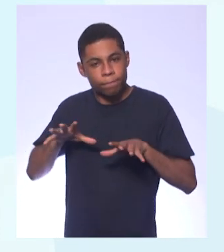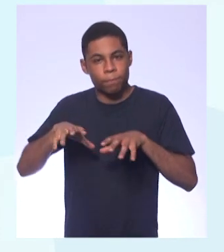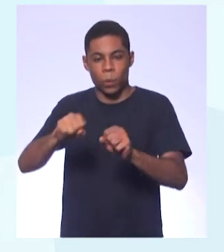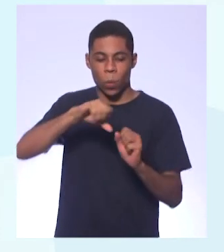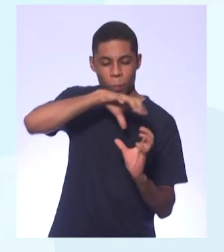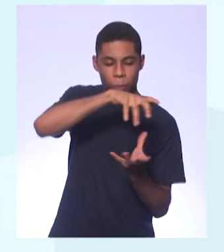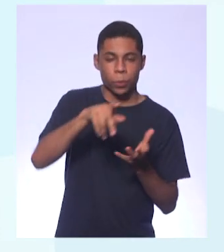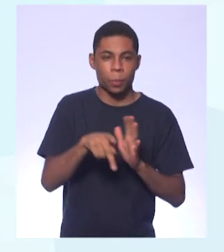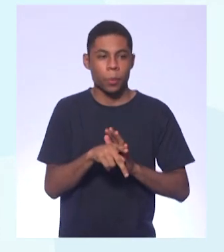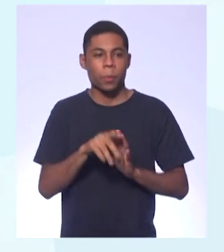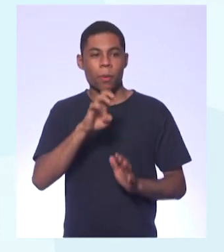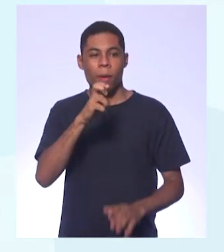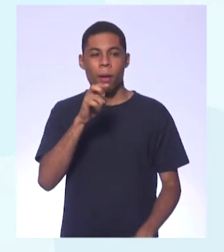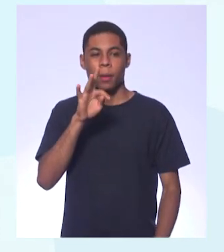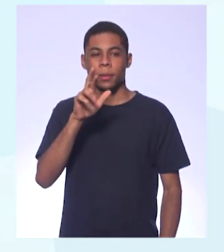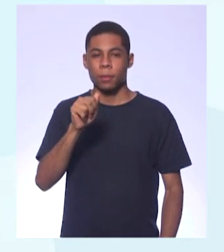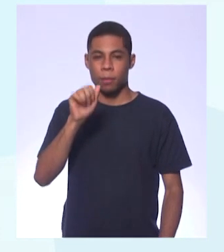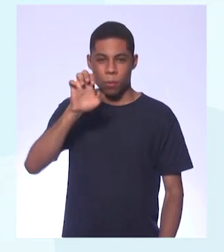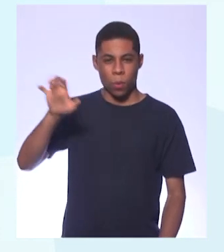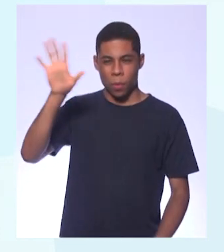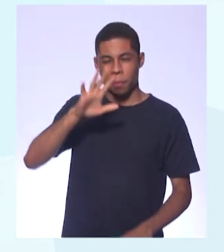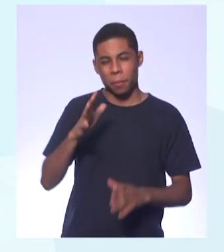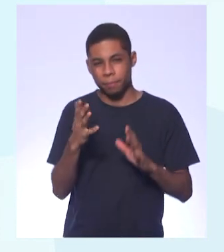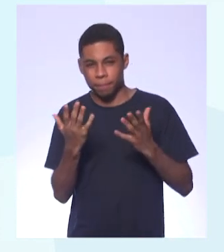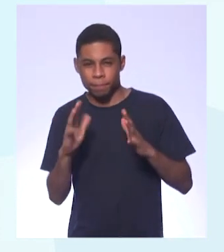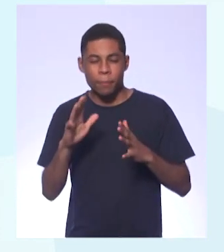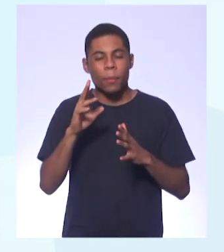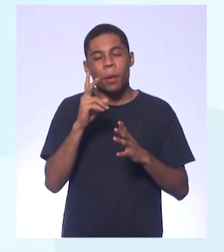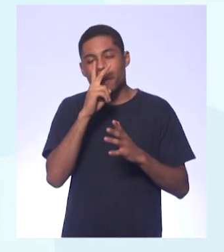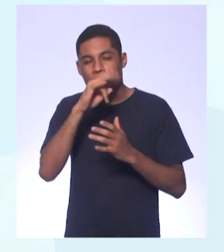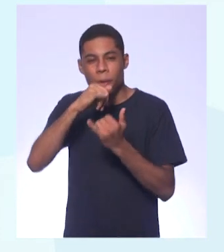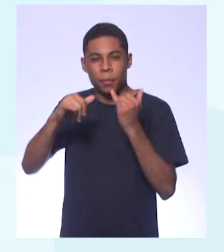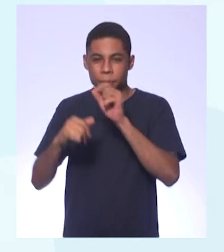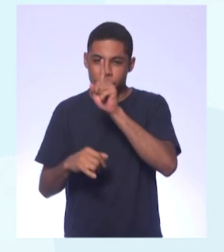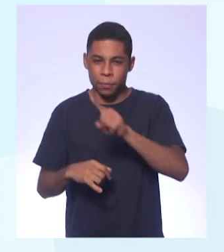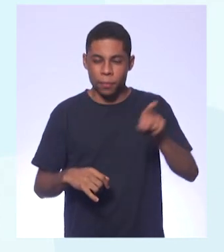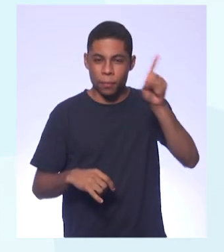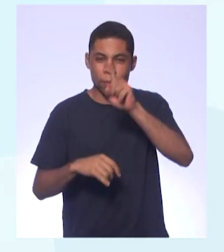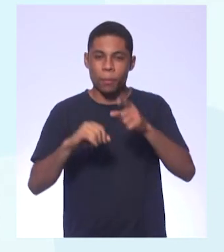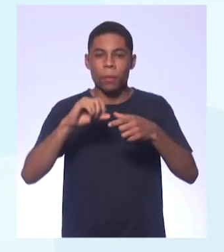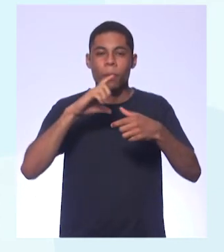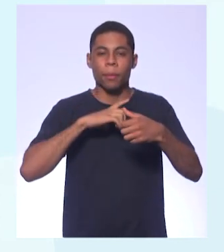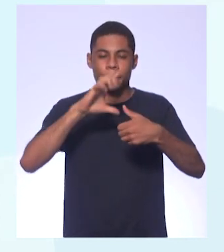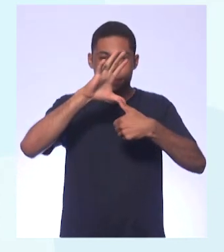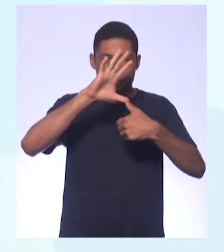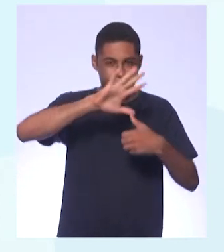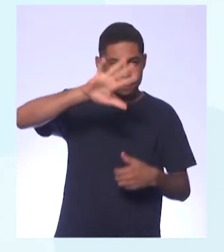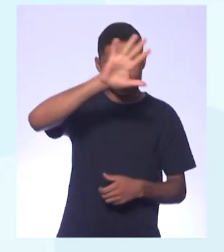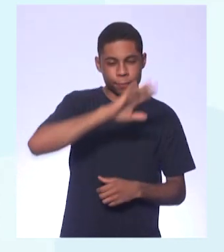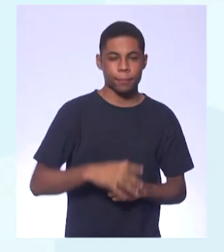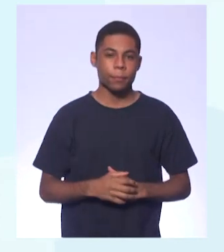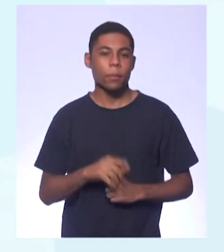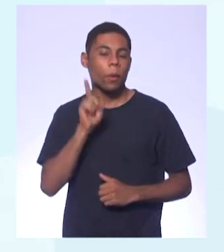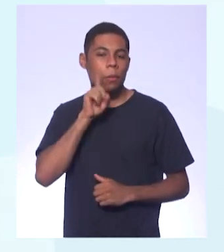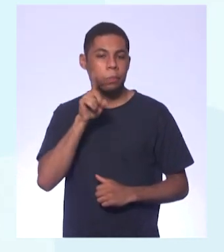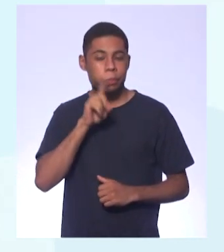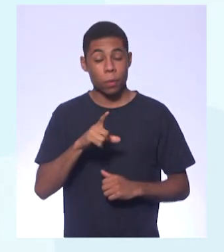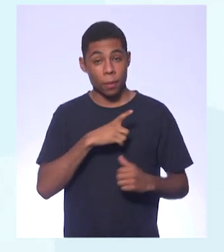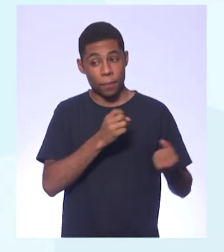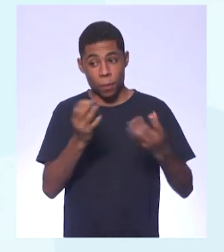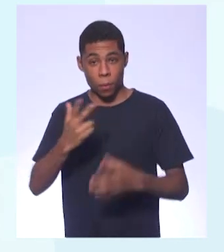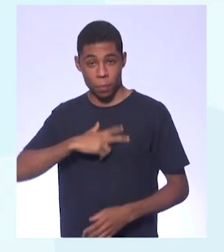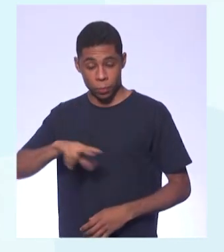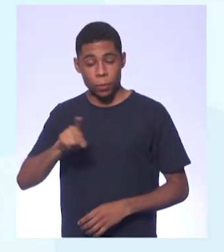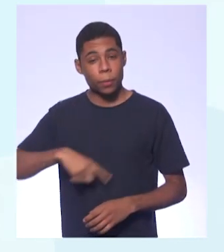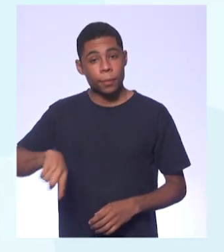é, no caso aí, o continente americano, demarcando os dois hemisférios de polo a polo, deu a Portugal o direito de